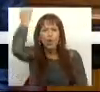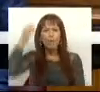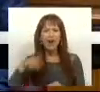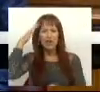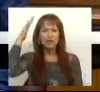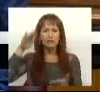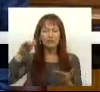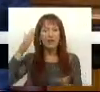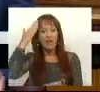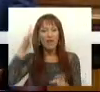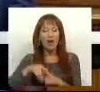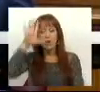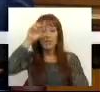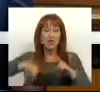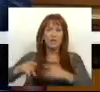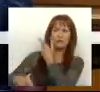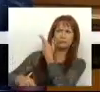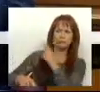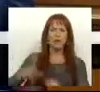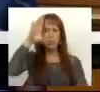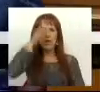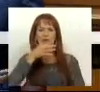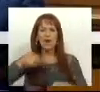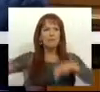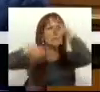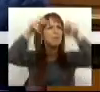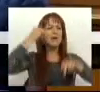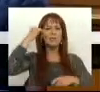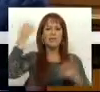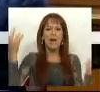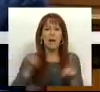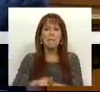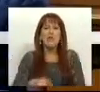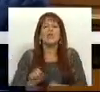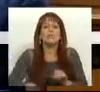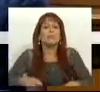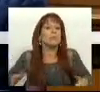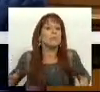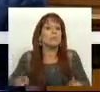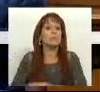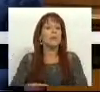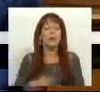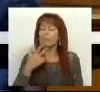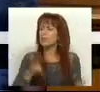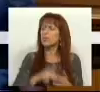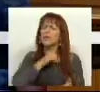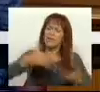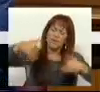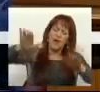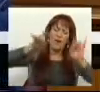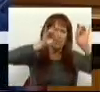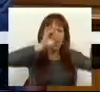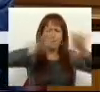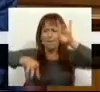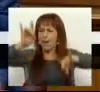é o Ministro das Finanças. E, portanto, o Governo fala de mobilidade especial, mas do que se trata é de uma verdadeira via verde para o